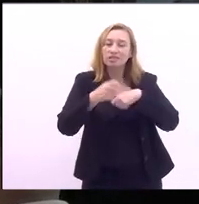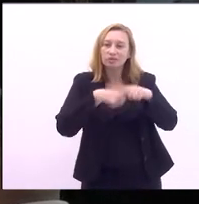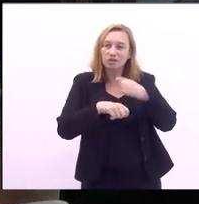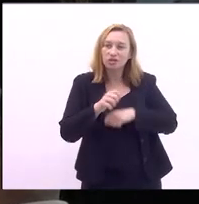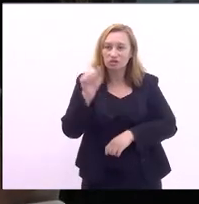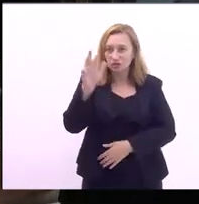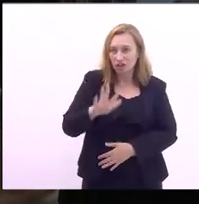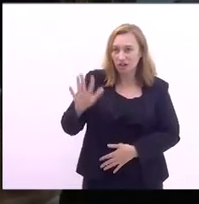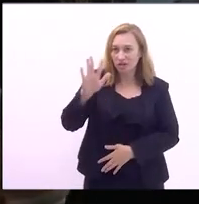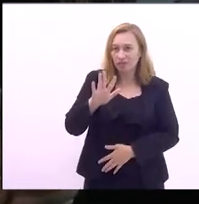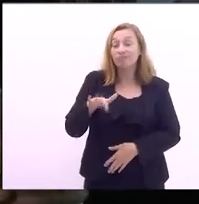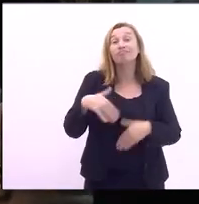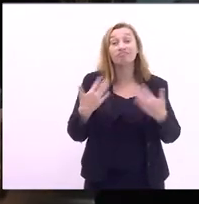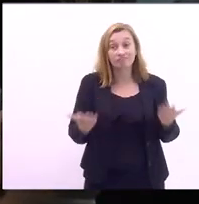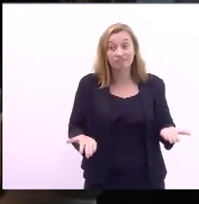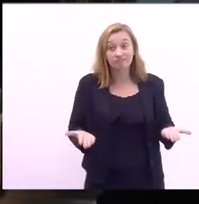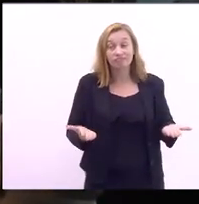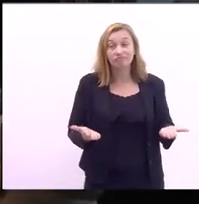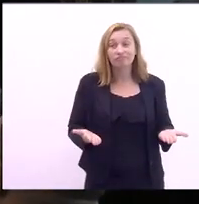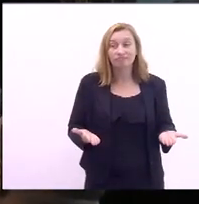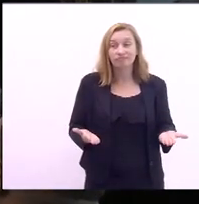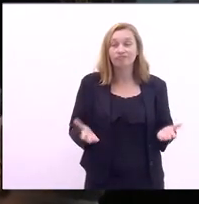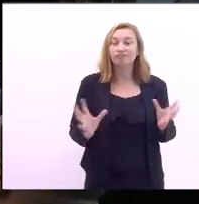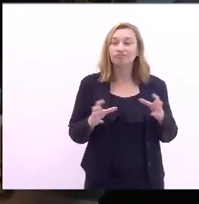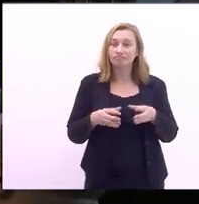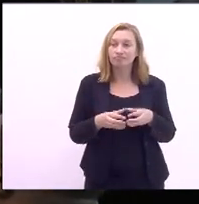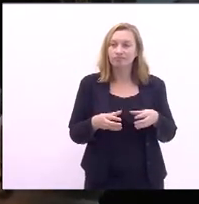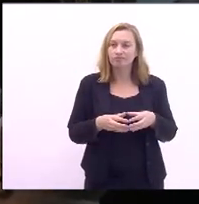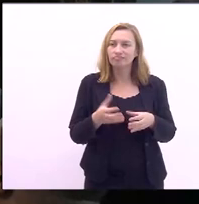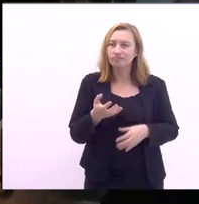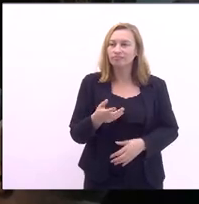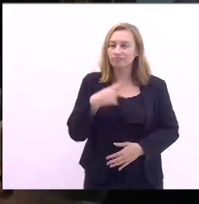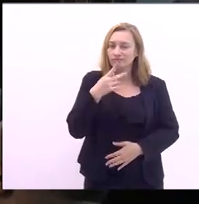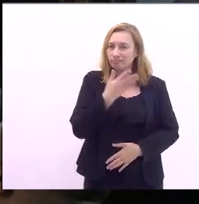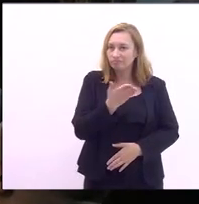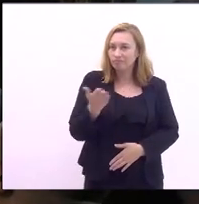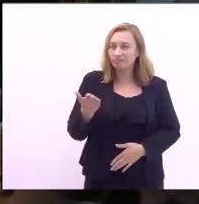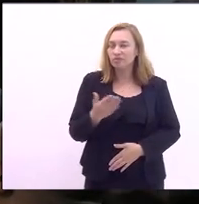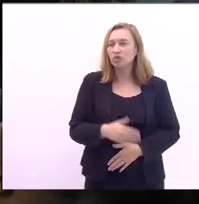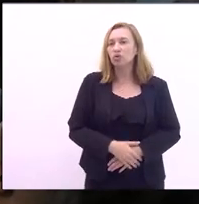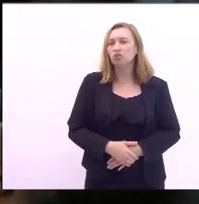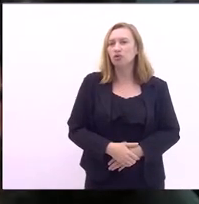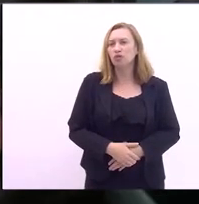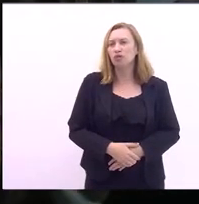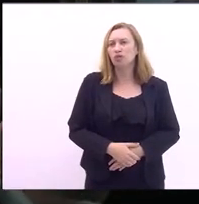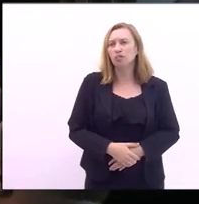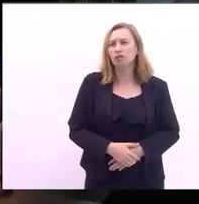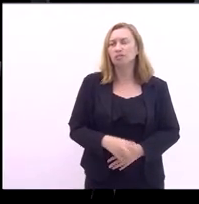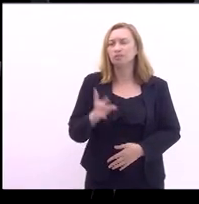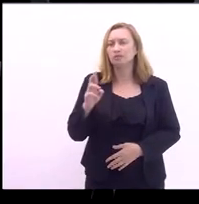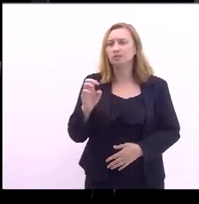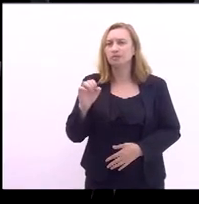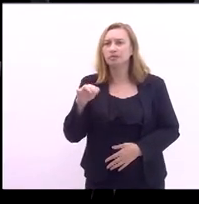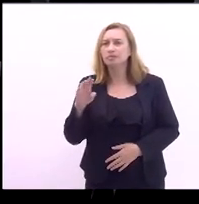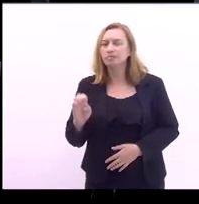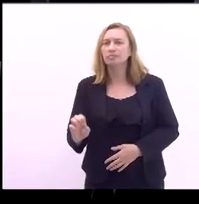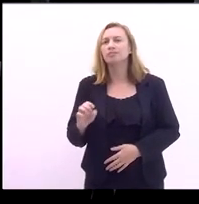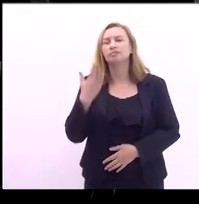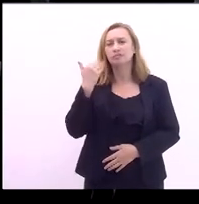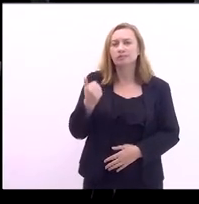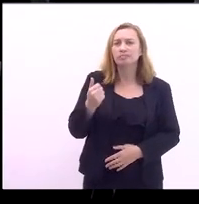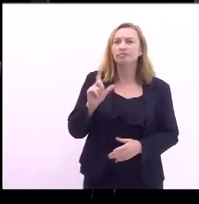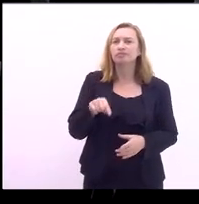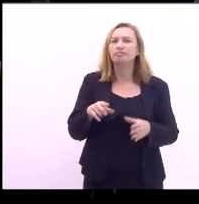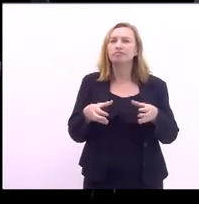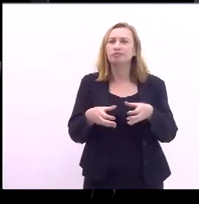modo geral. Então, é uma comissão, e quero dizer aqui para vocês, o Rony sabe disso, é uma